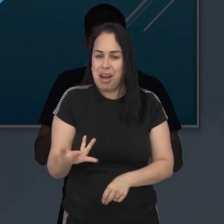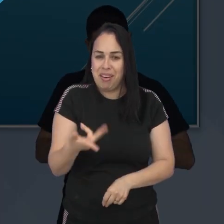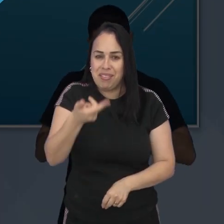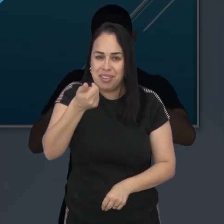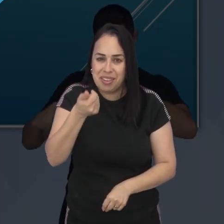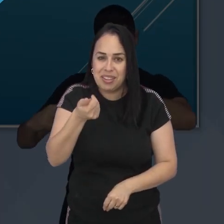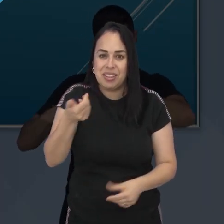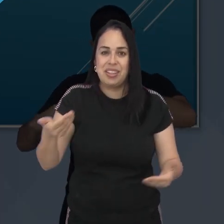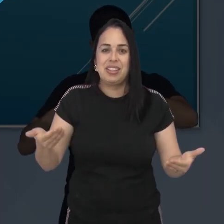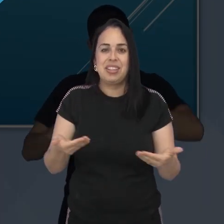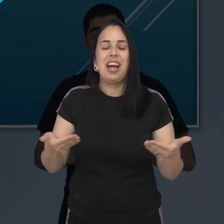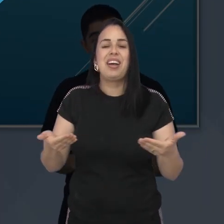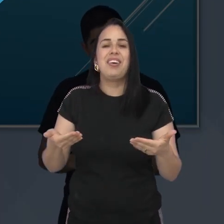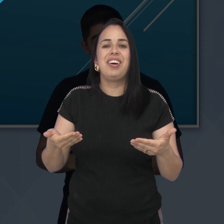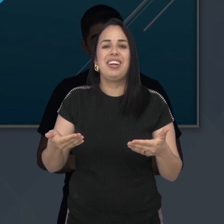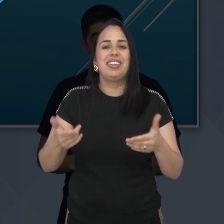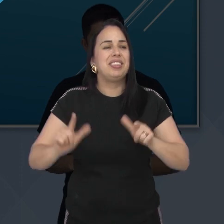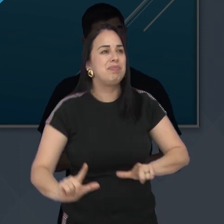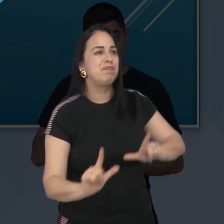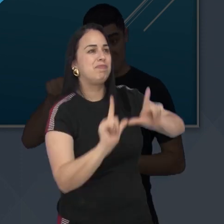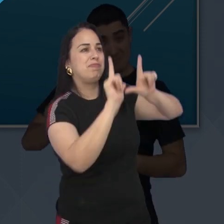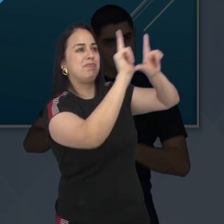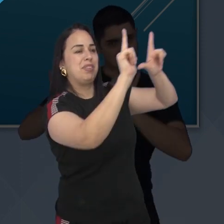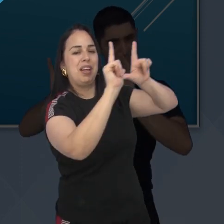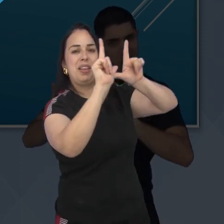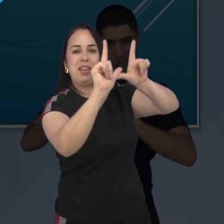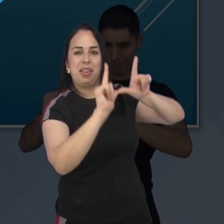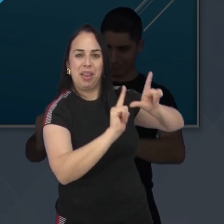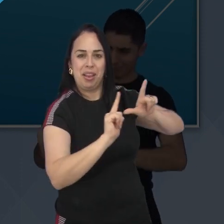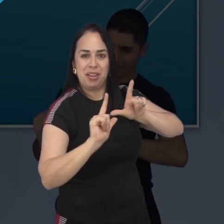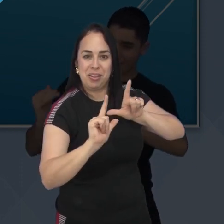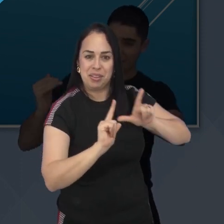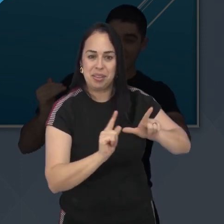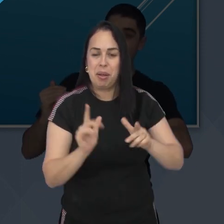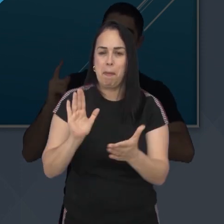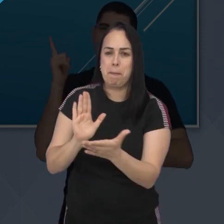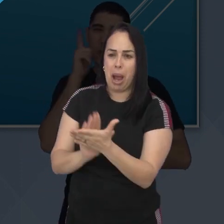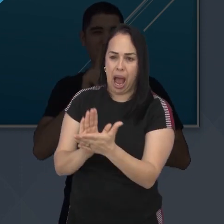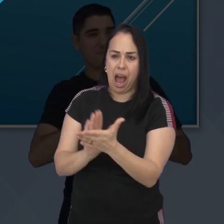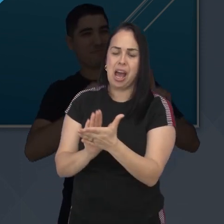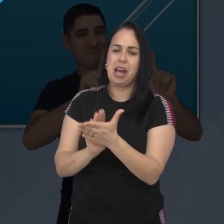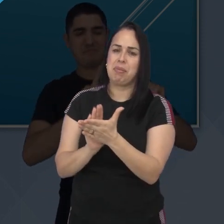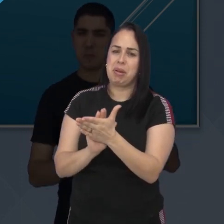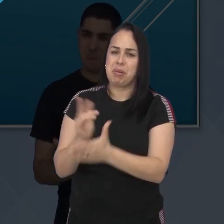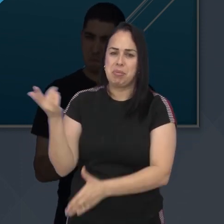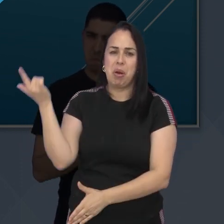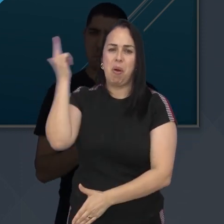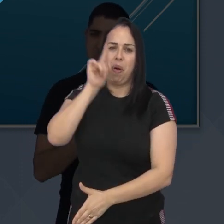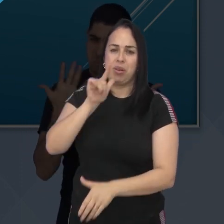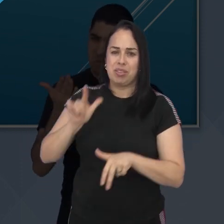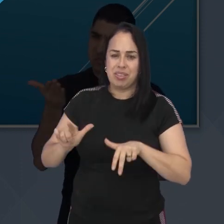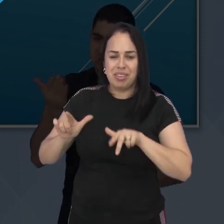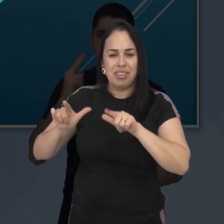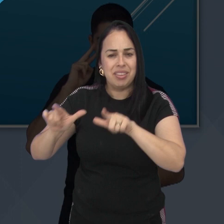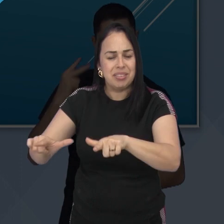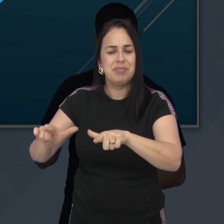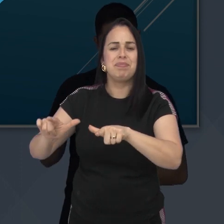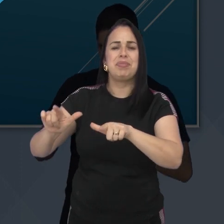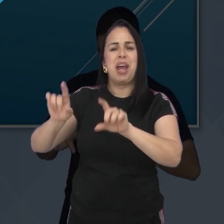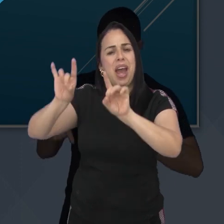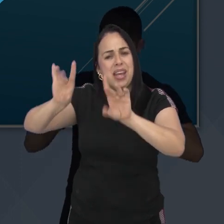agora passa a fazer parte de destaque na coletânea de nossos bens. Parabéns por ser contemplado de modo